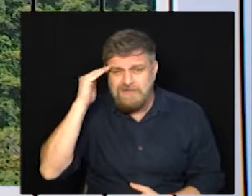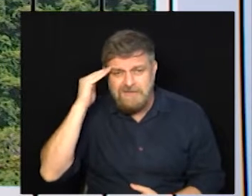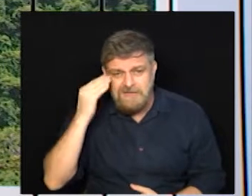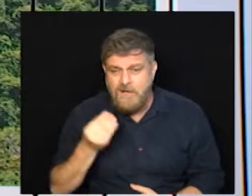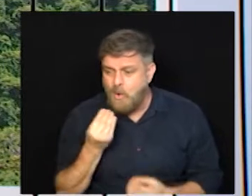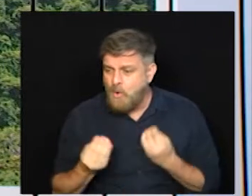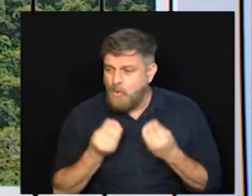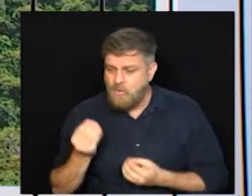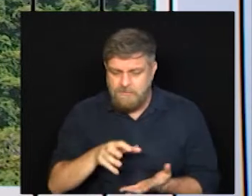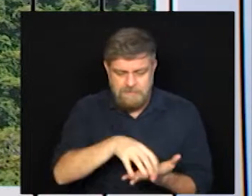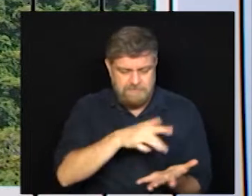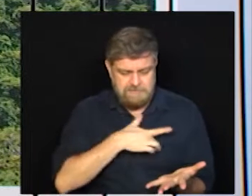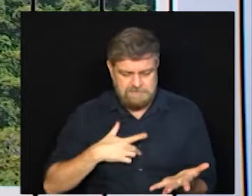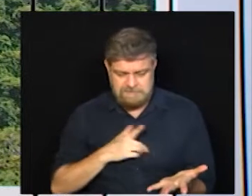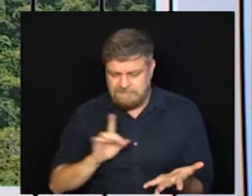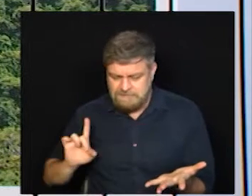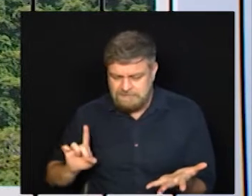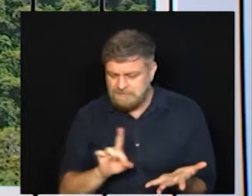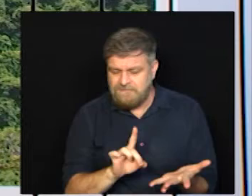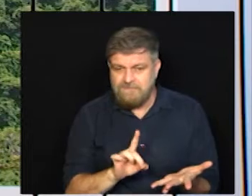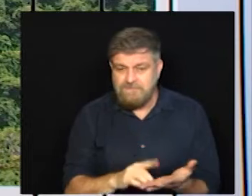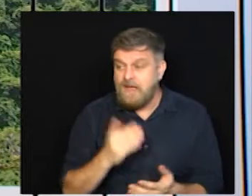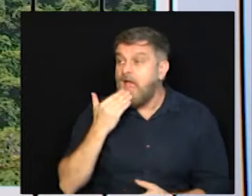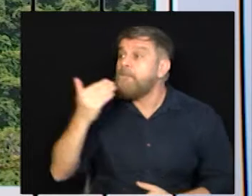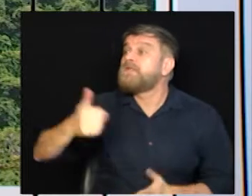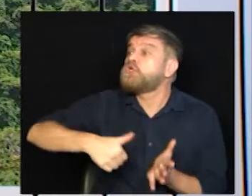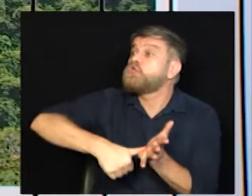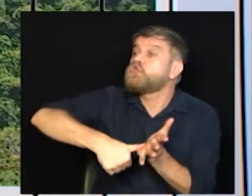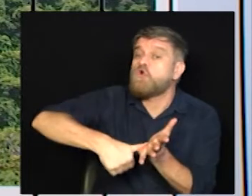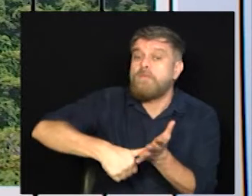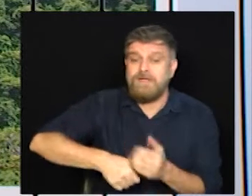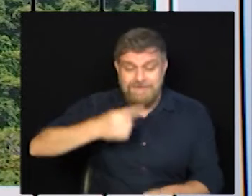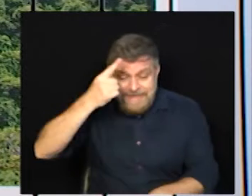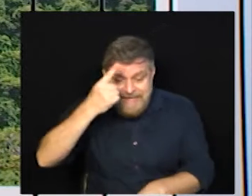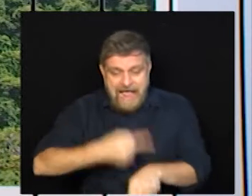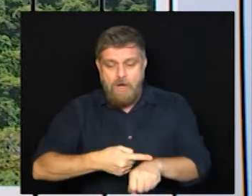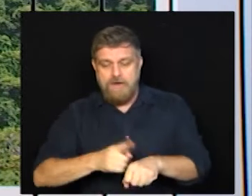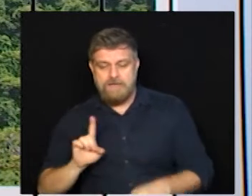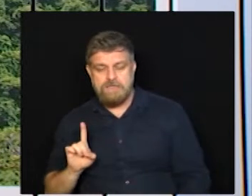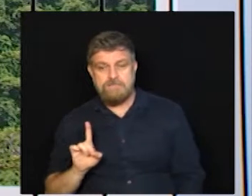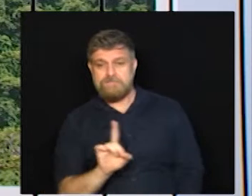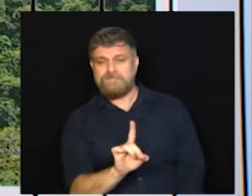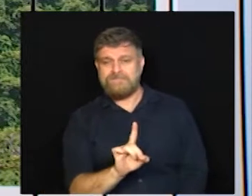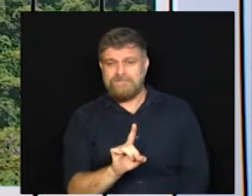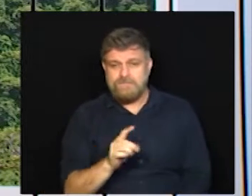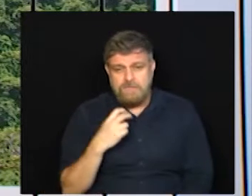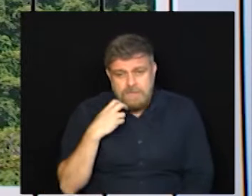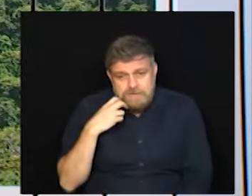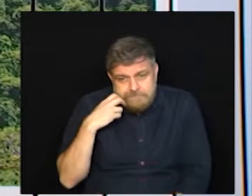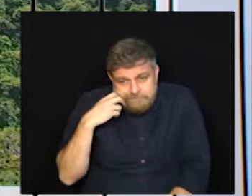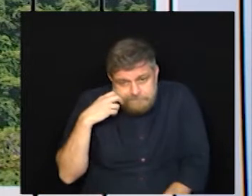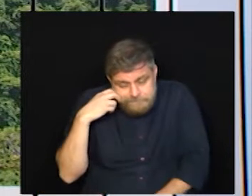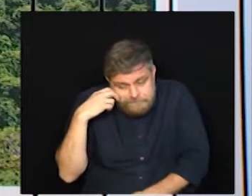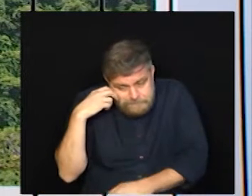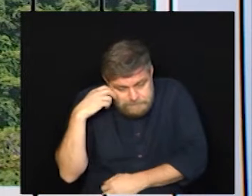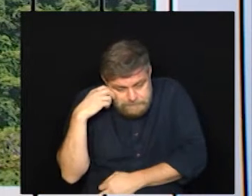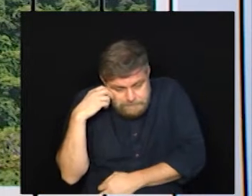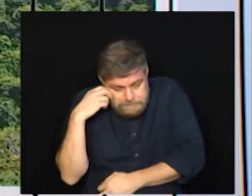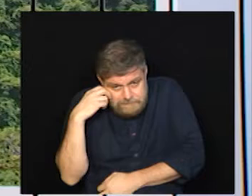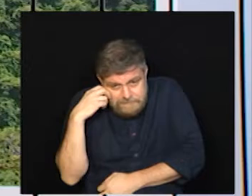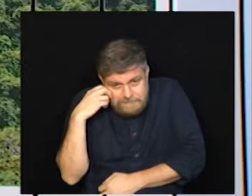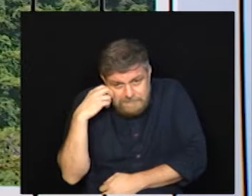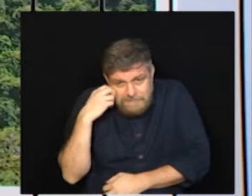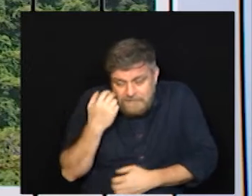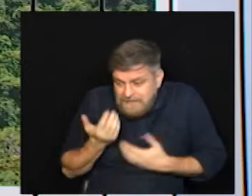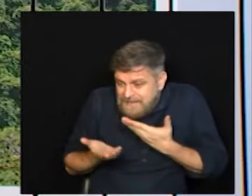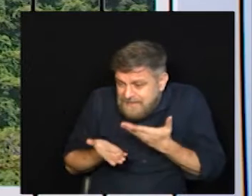de saúde, e até mesmo quando elas chegam até lá, né, muito tímidas ainda, elas não são tratadas